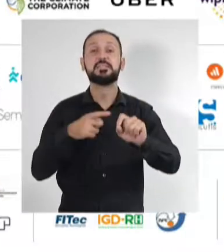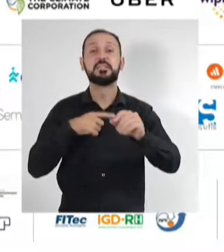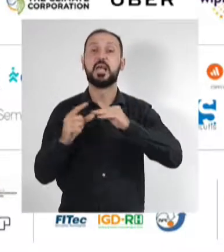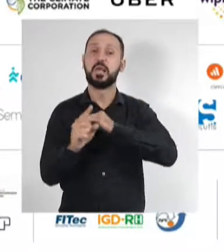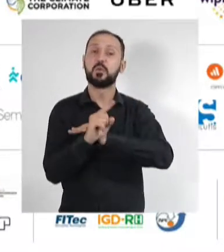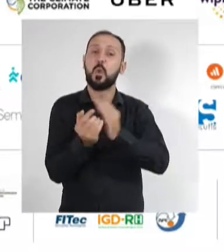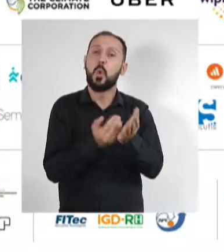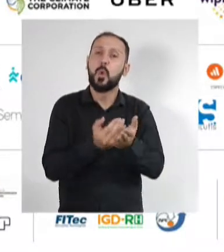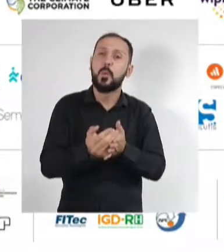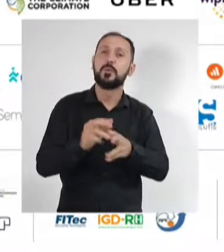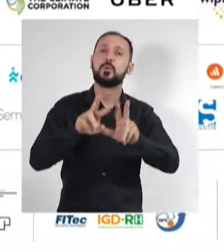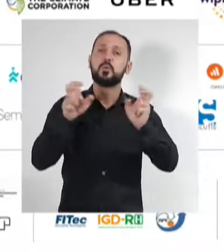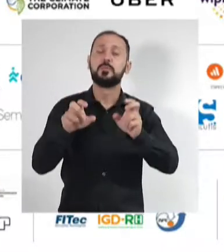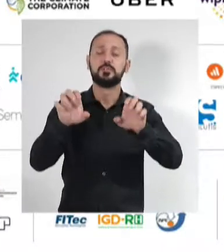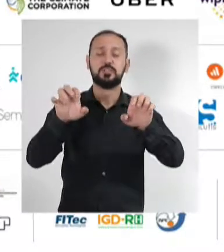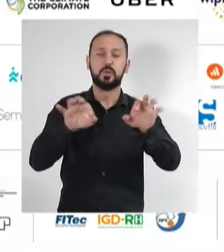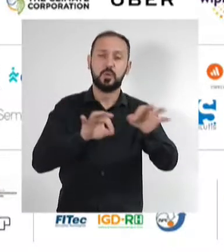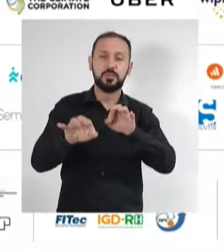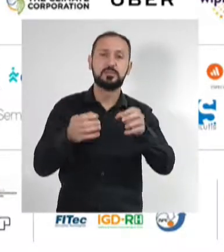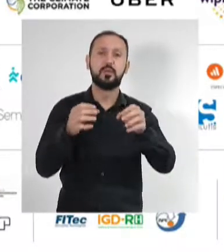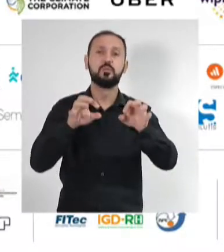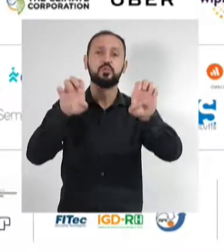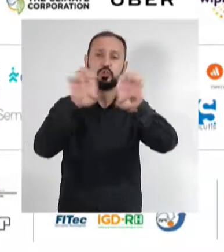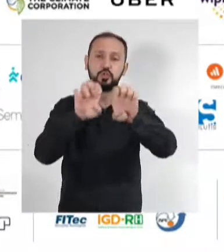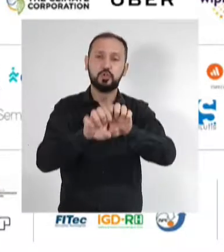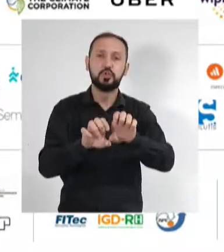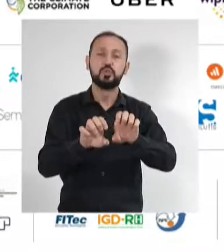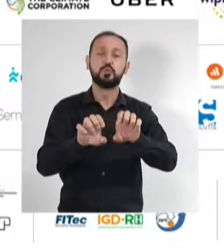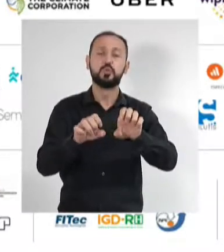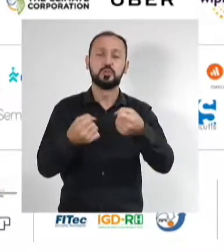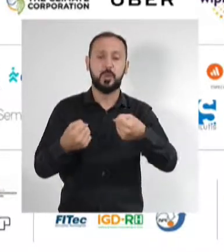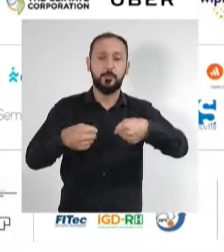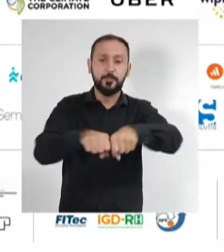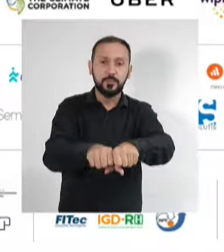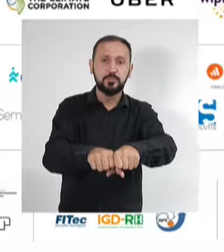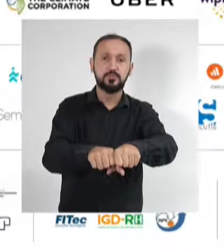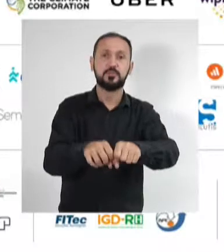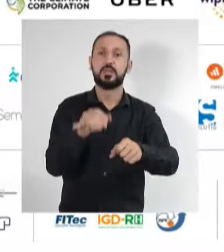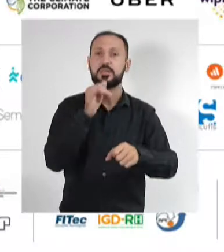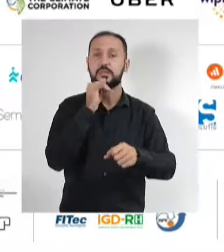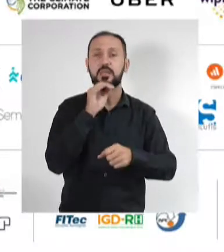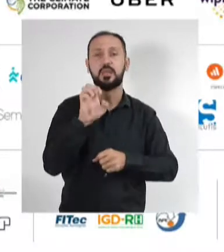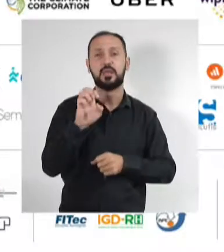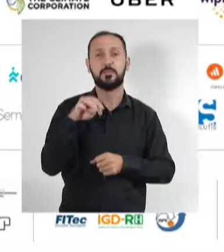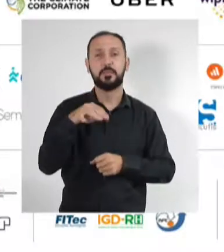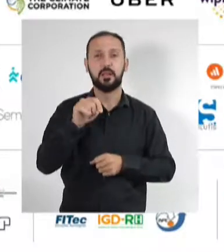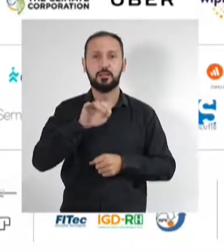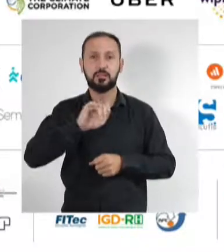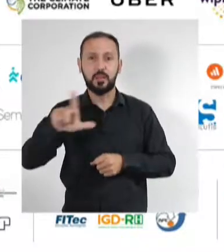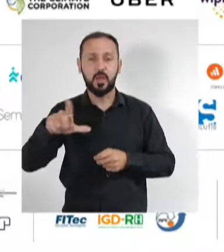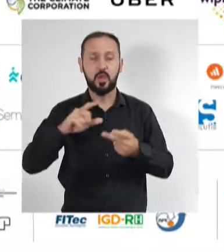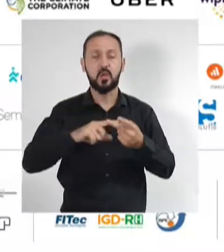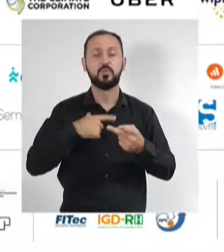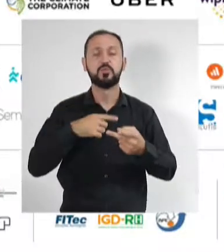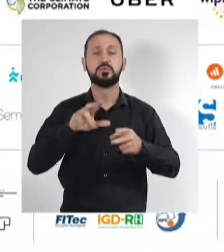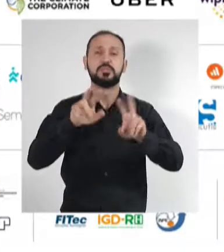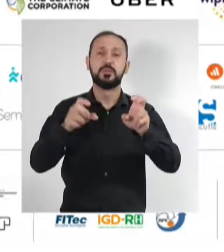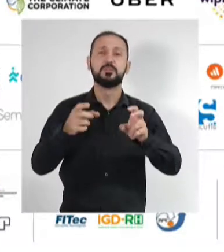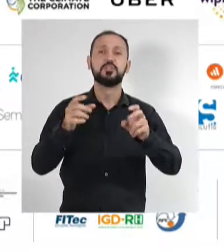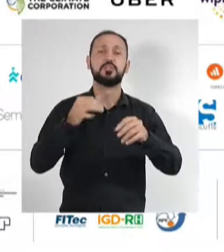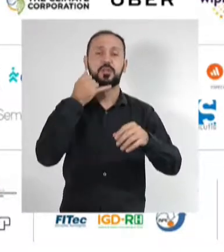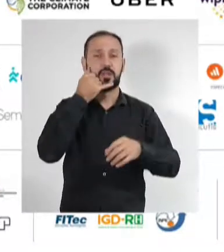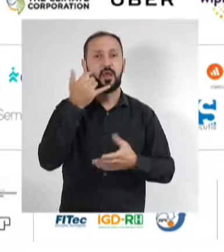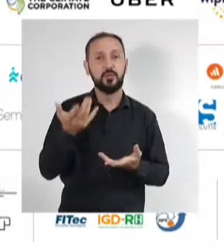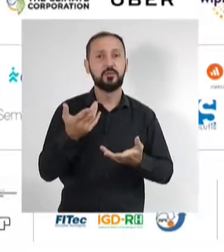atuam desde a parte de infraestrutura e de conectividade e telecomunicações, a exemplo da Embratel, Algar, Telefônica,